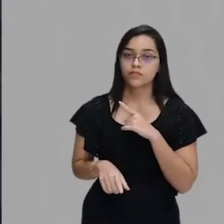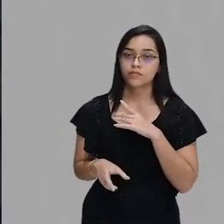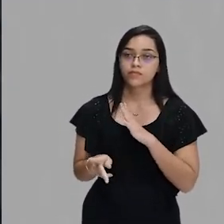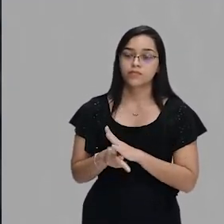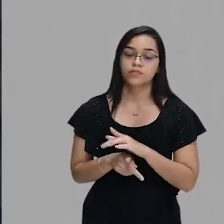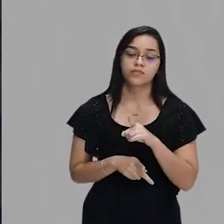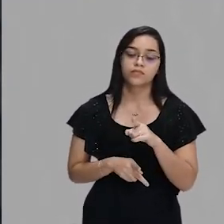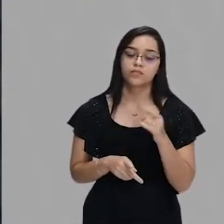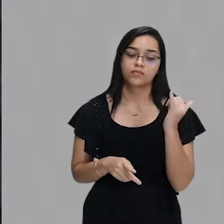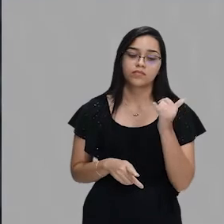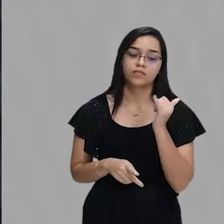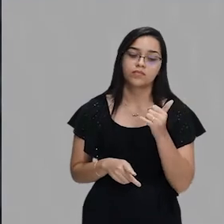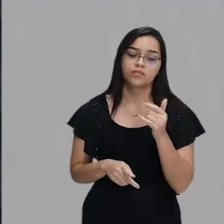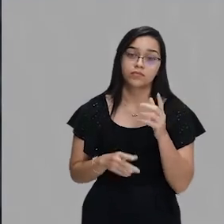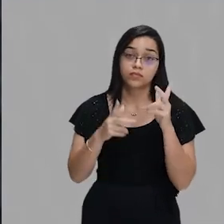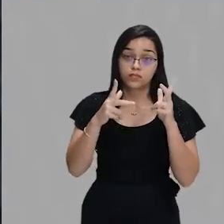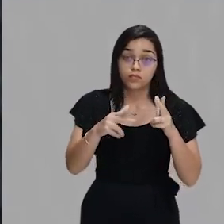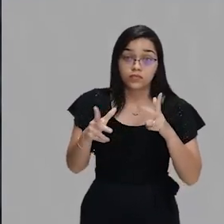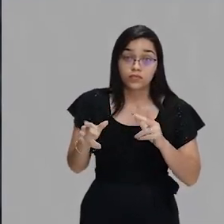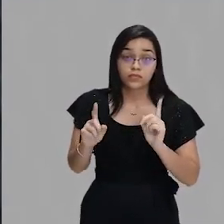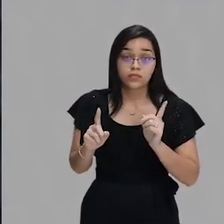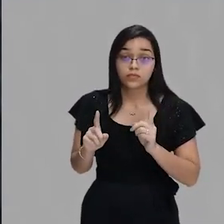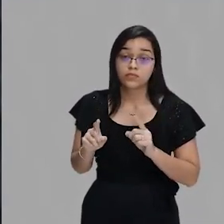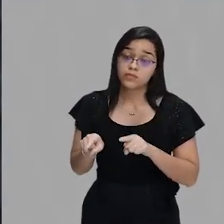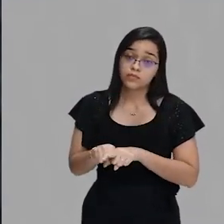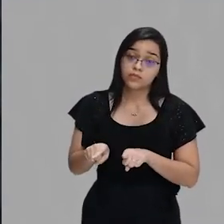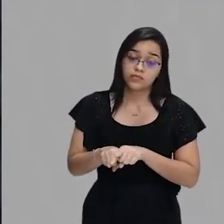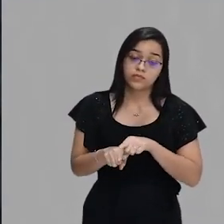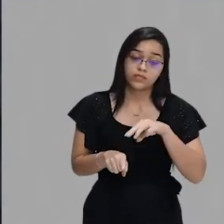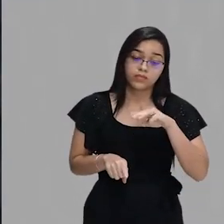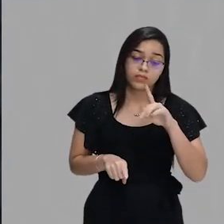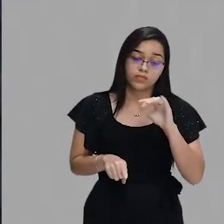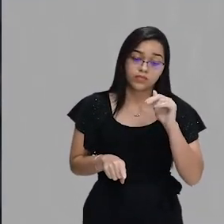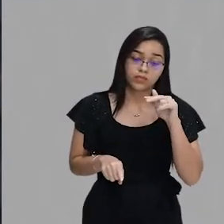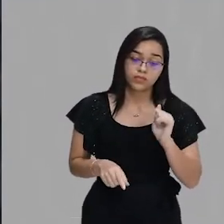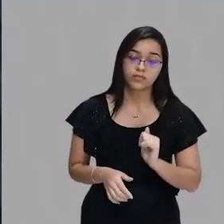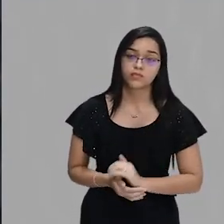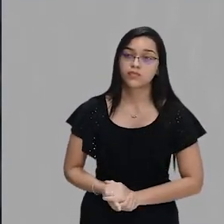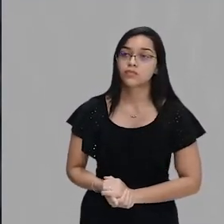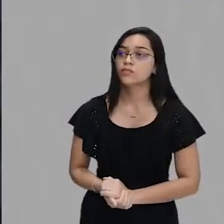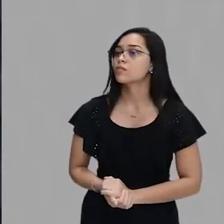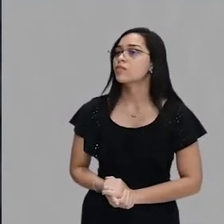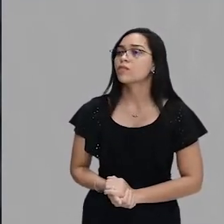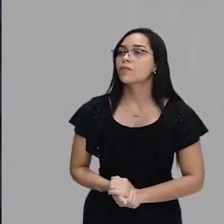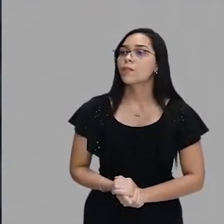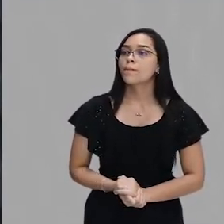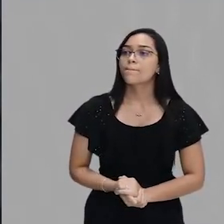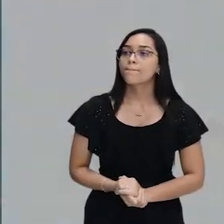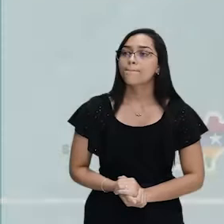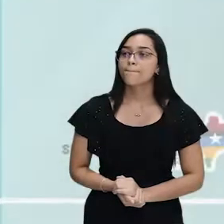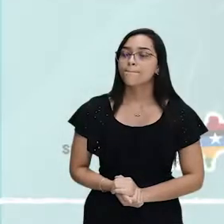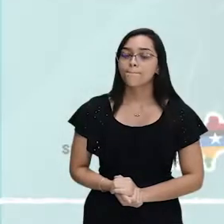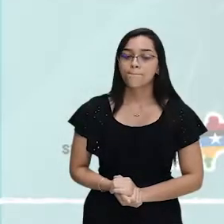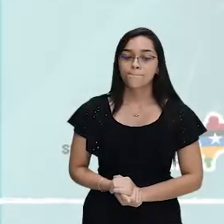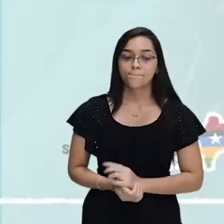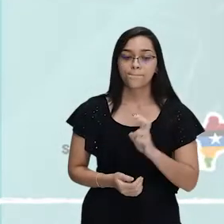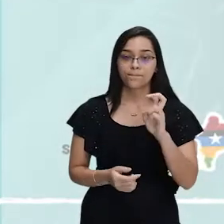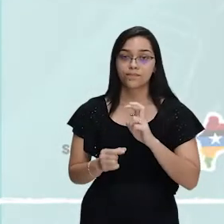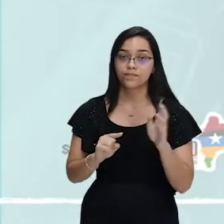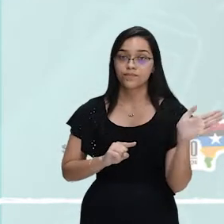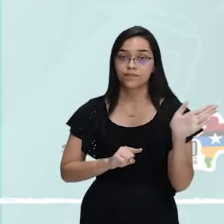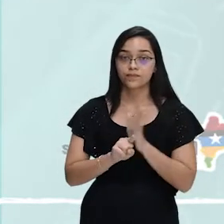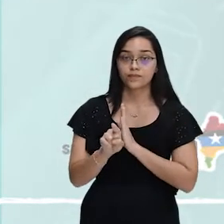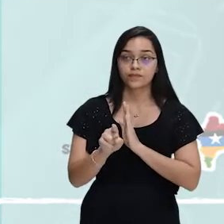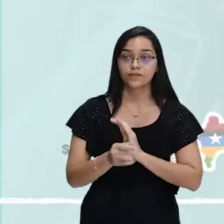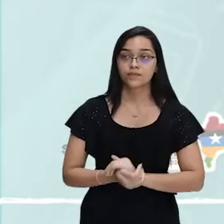medida que vai te dizer regularidade. Muito menos mediana, muito menos moda. Okay? Pessoal, vamos agora